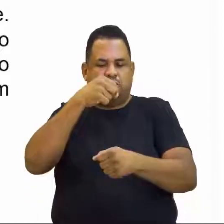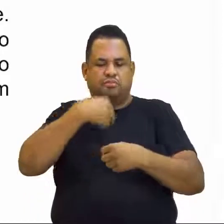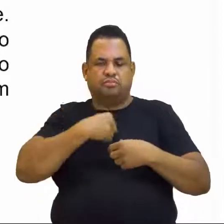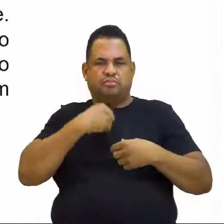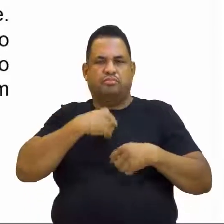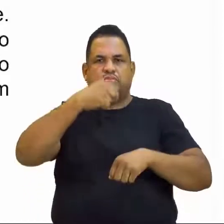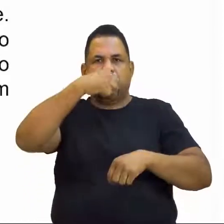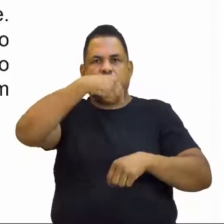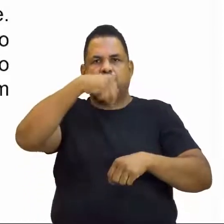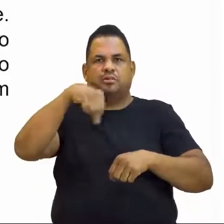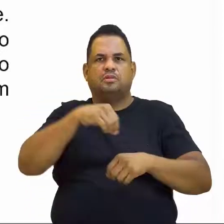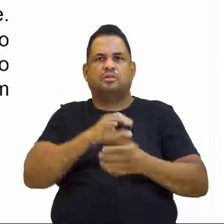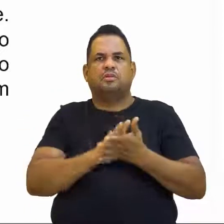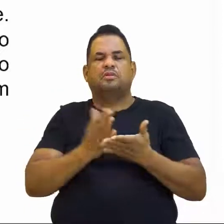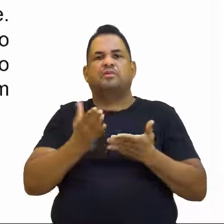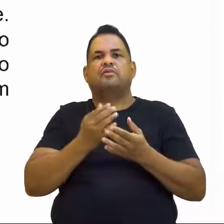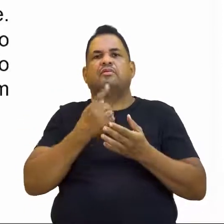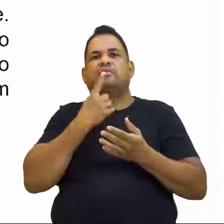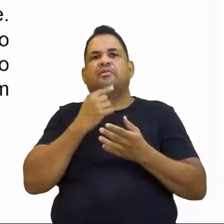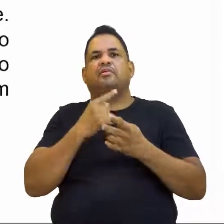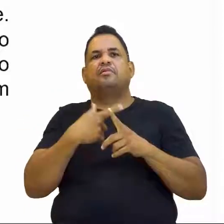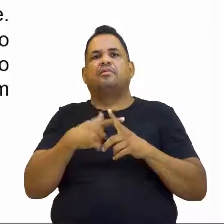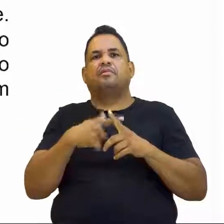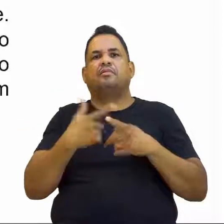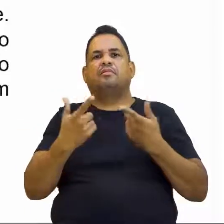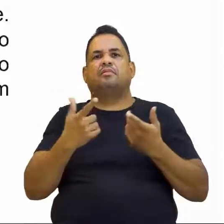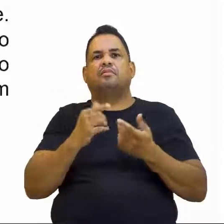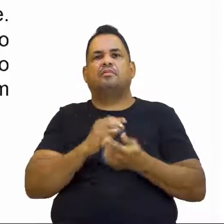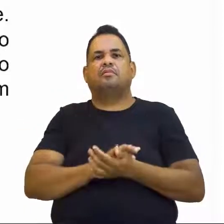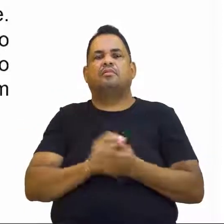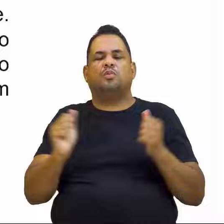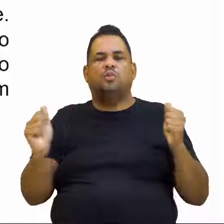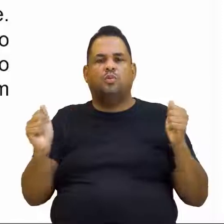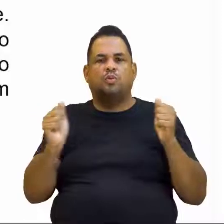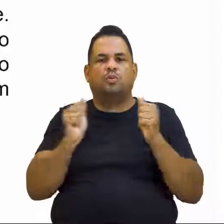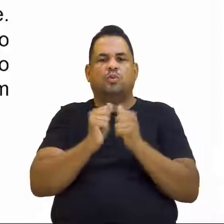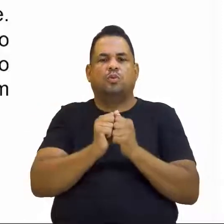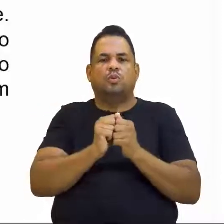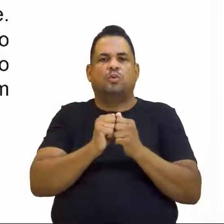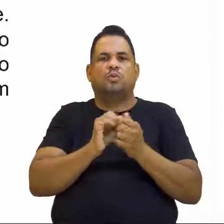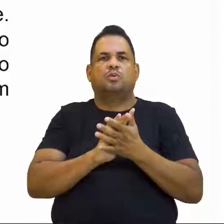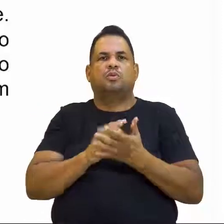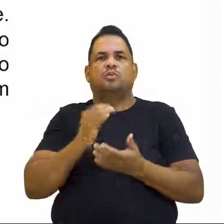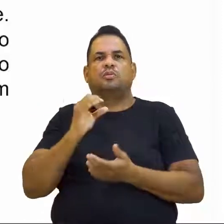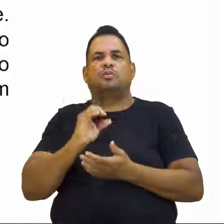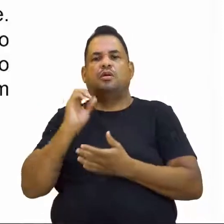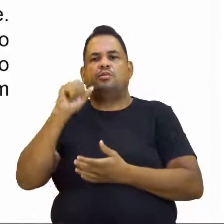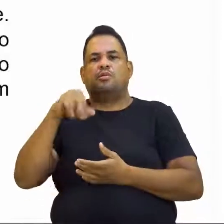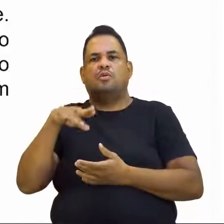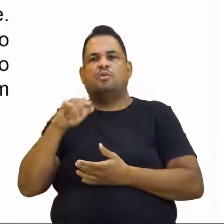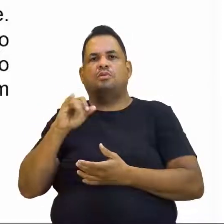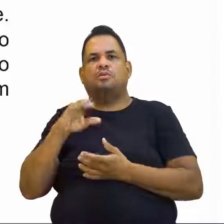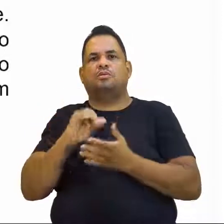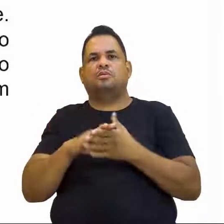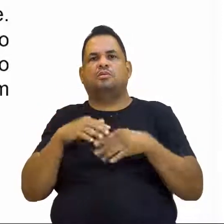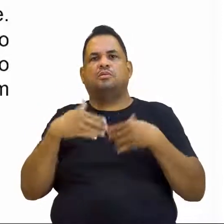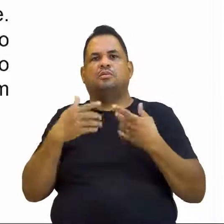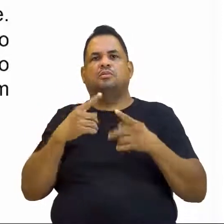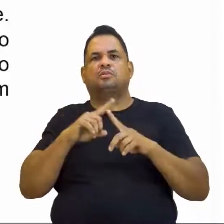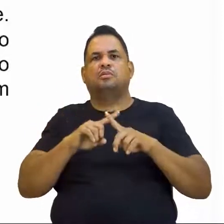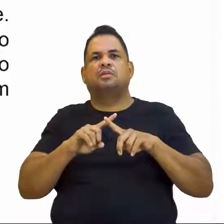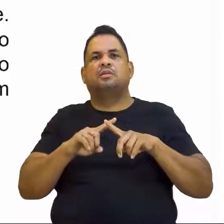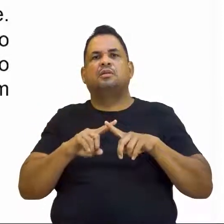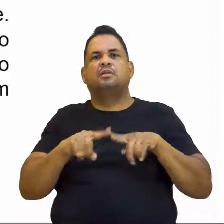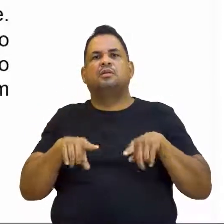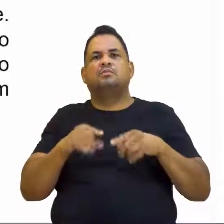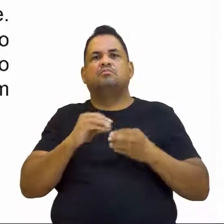ficou vermelha, porque ela foi jogada ali junto com o nosso hidróxido de amônio. Porém, o hidróxido de amônio